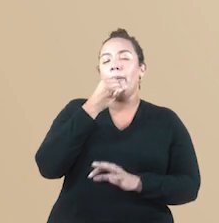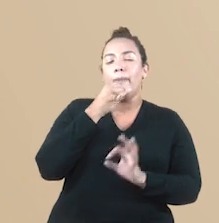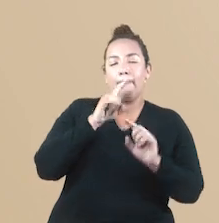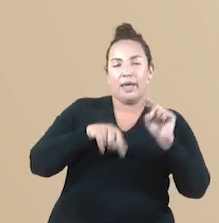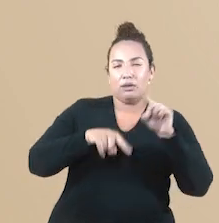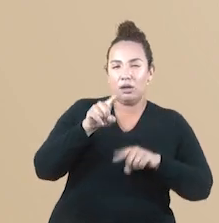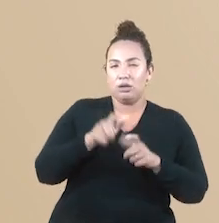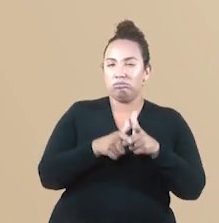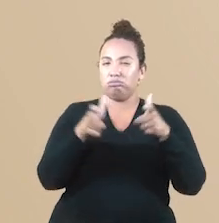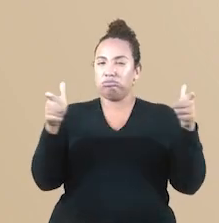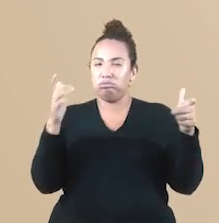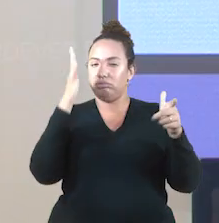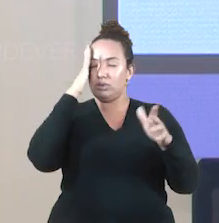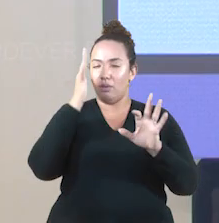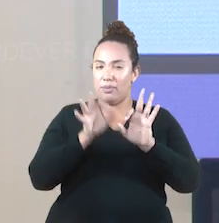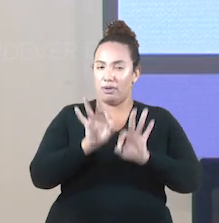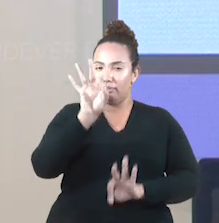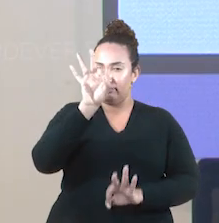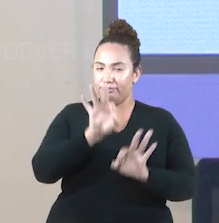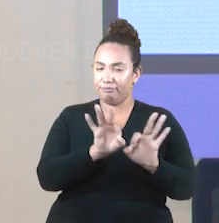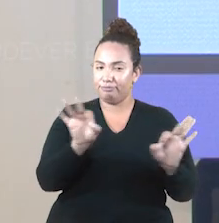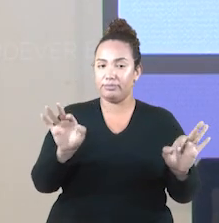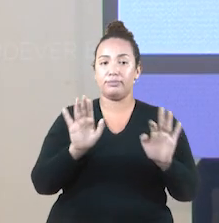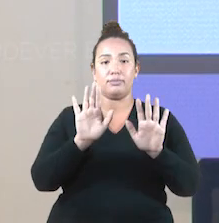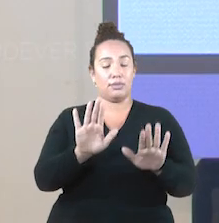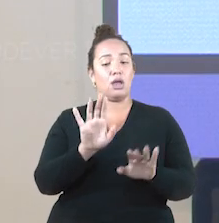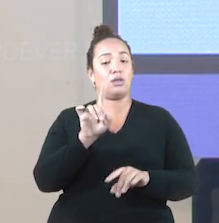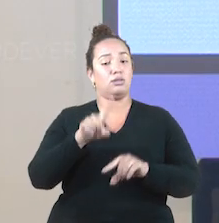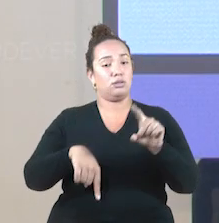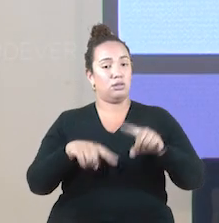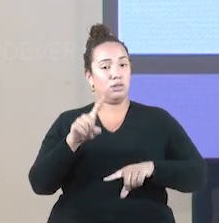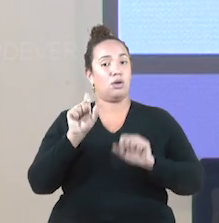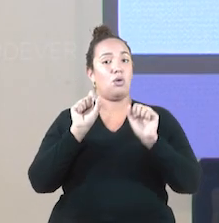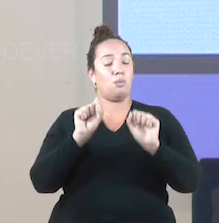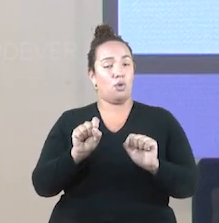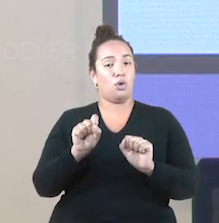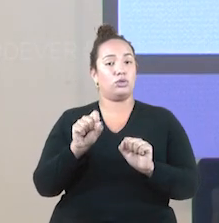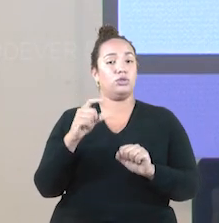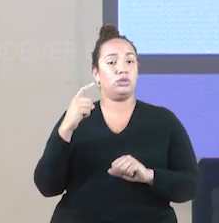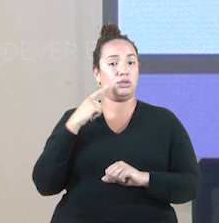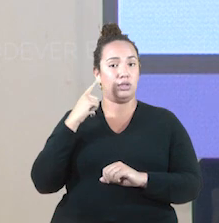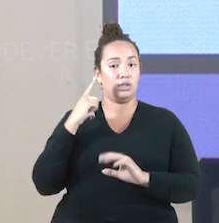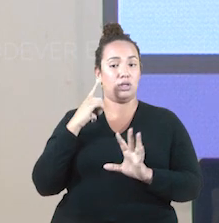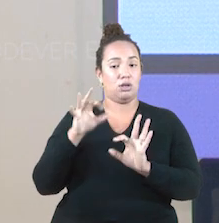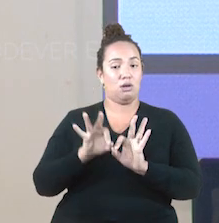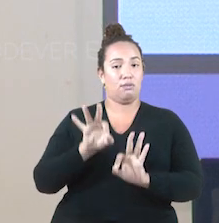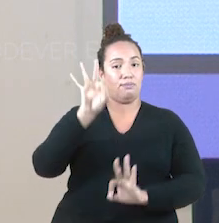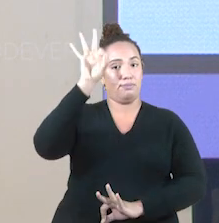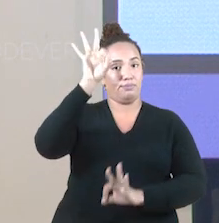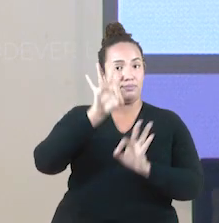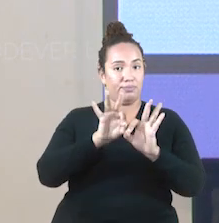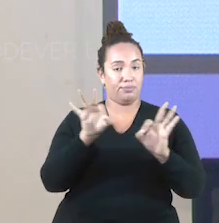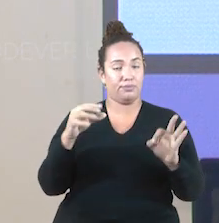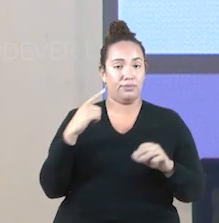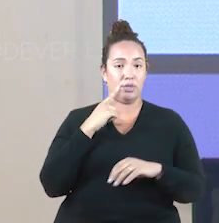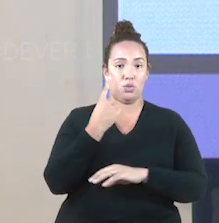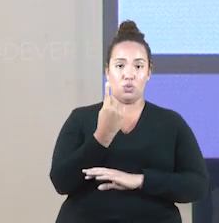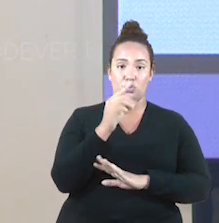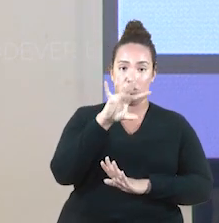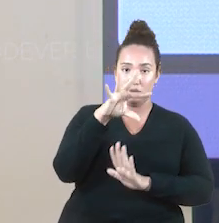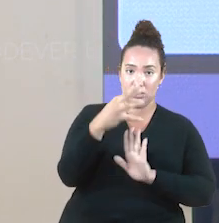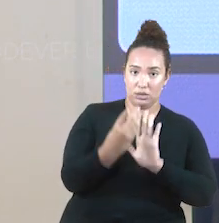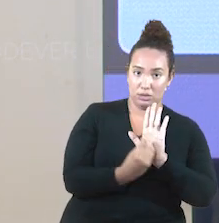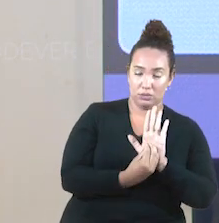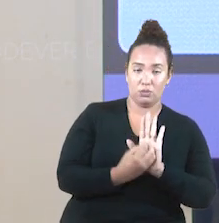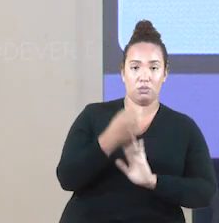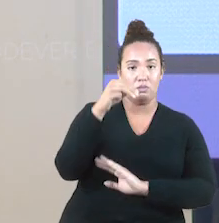objetos grandes. Mas esses objetos podem ter o comprimento seguido de uma unidade, pode ser